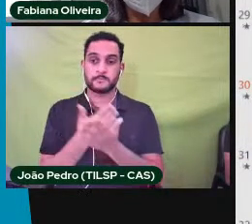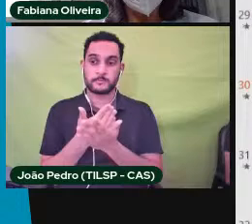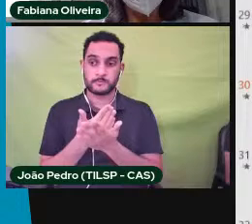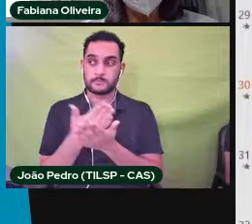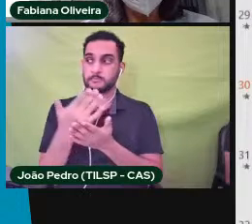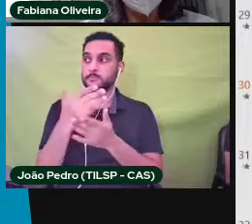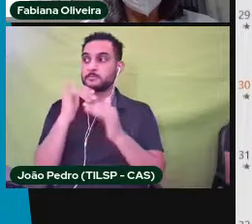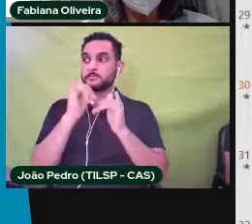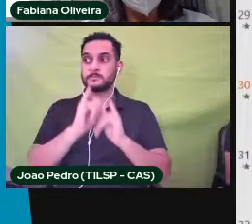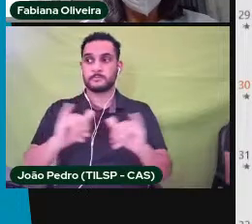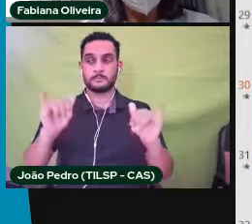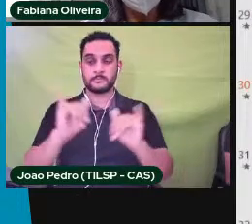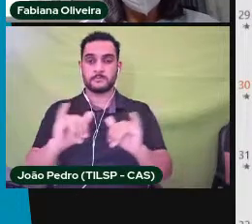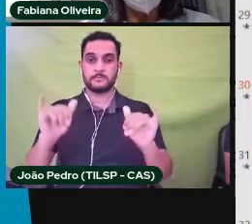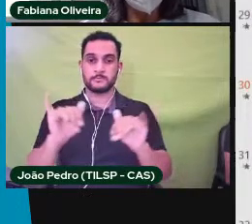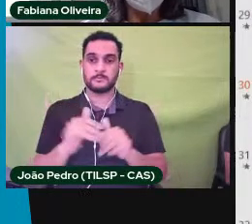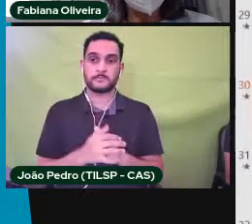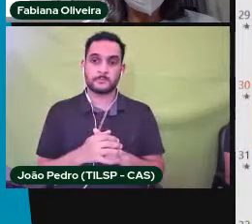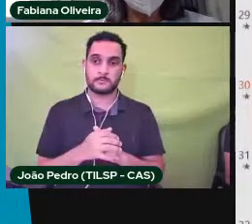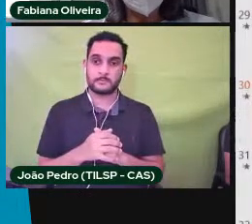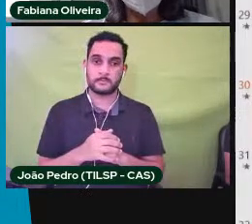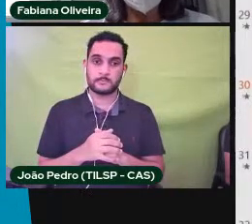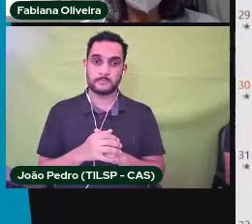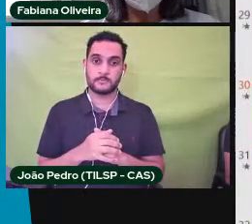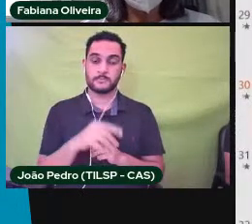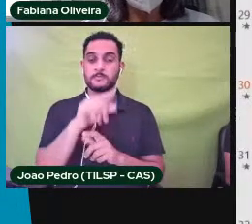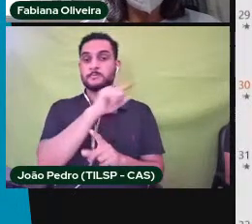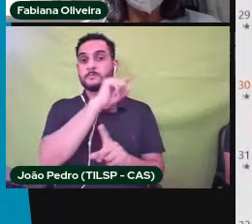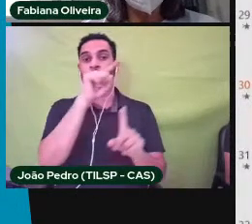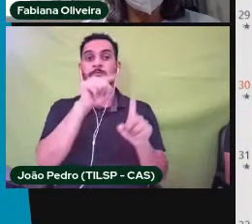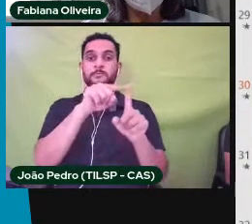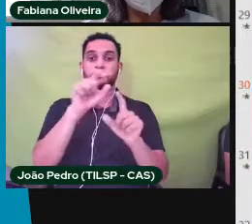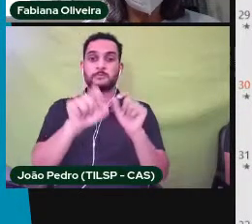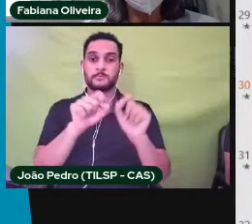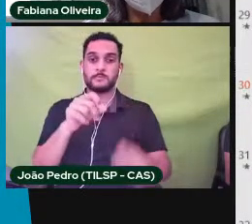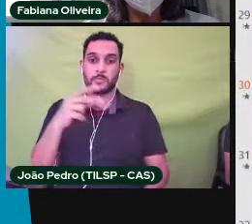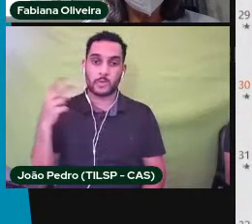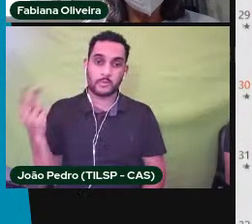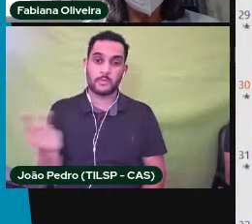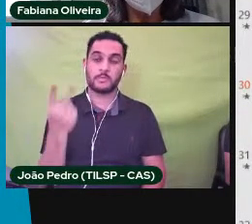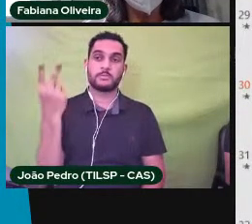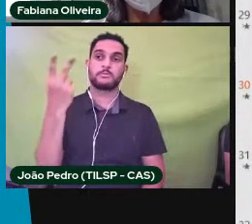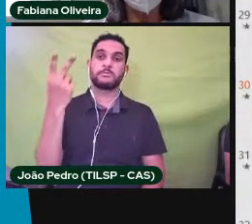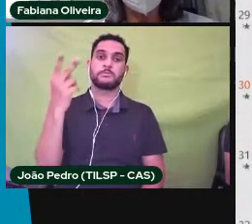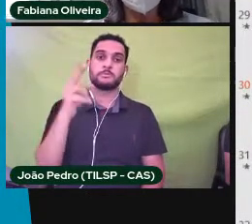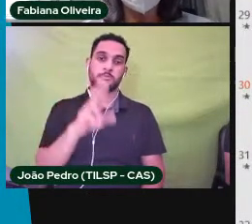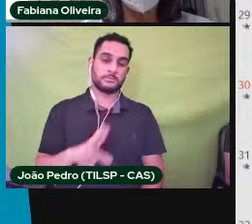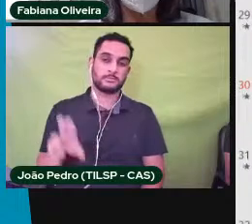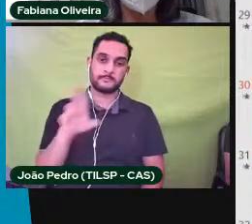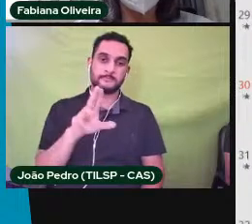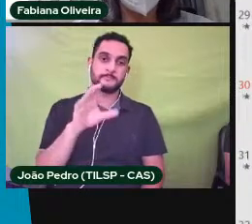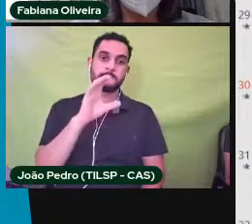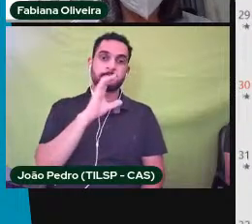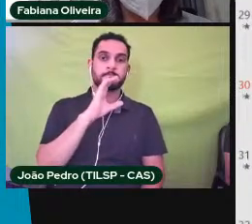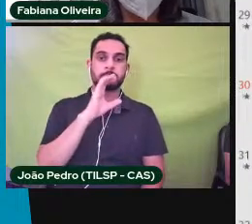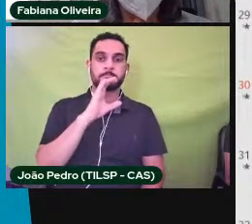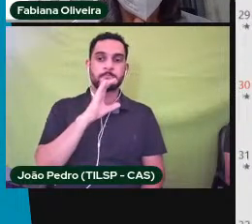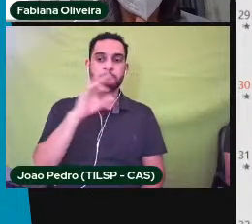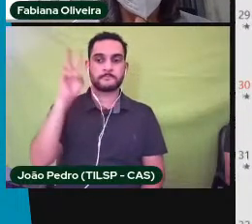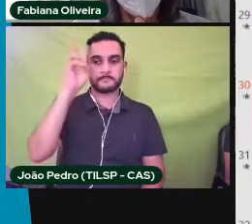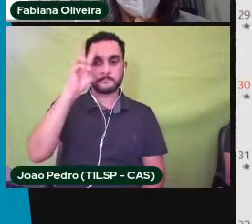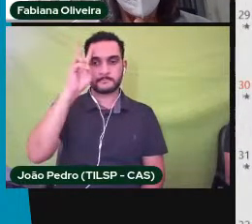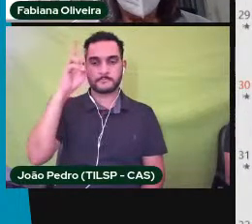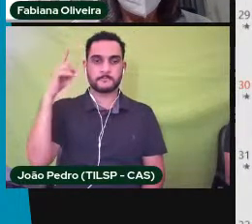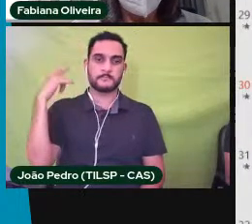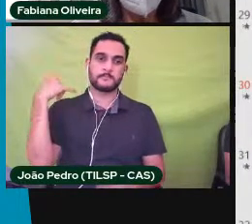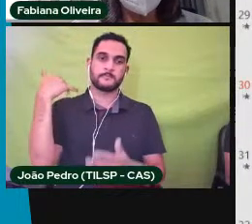anunciando. A sua finalidade é valorizar e utilizar os conhecimentos historicamente